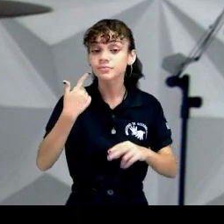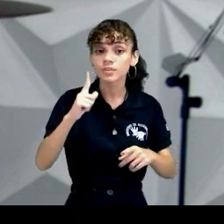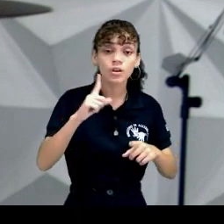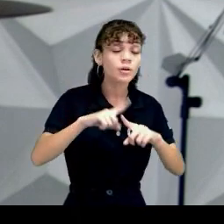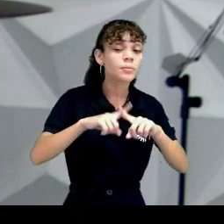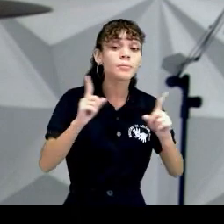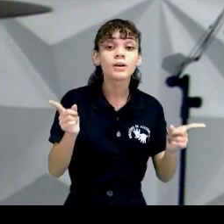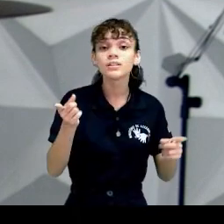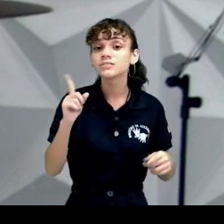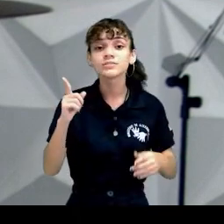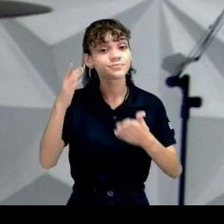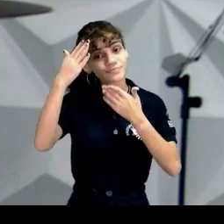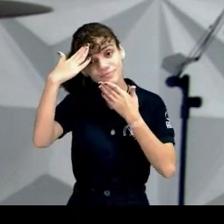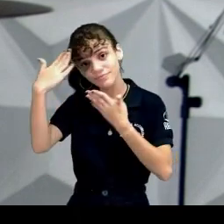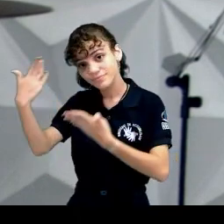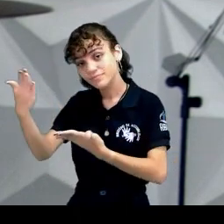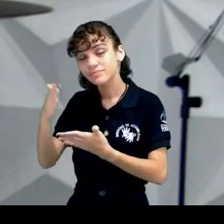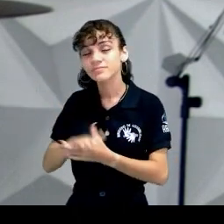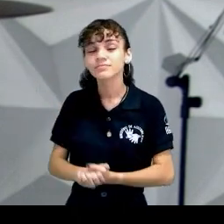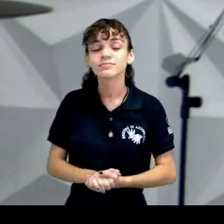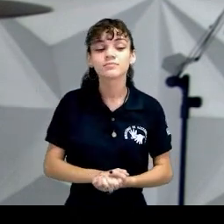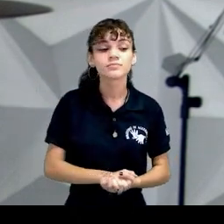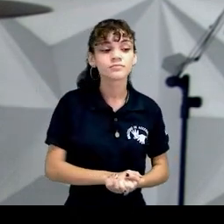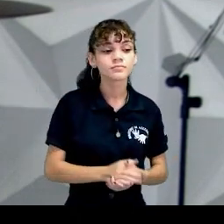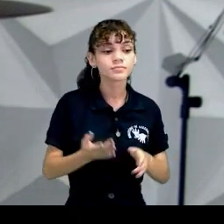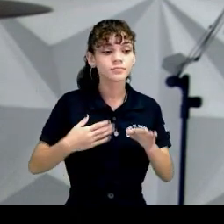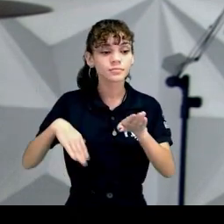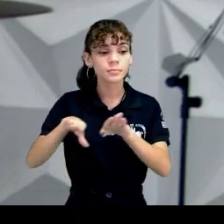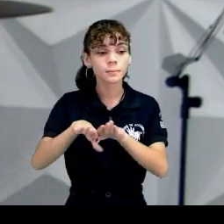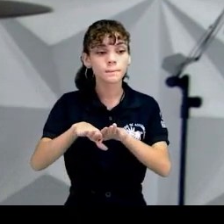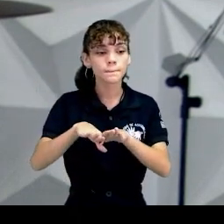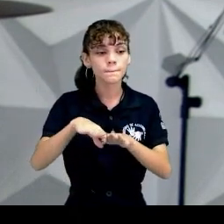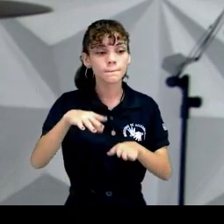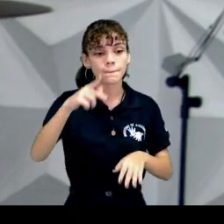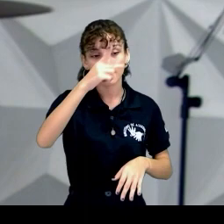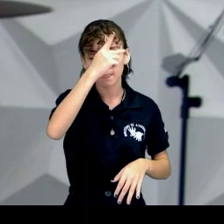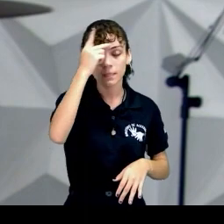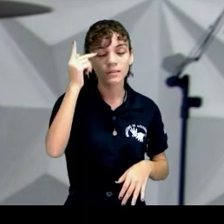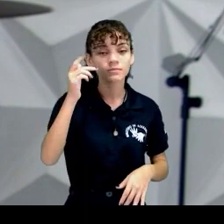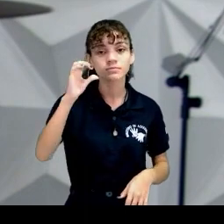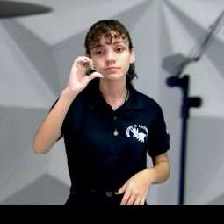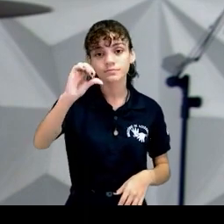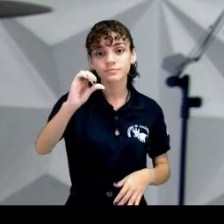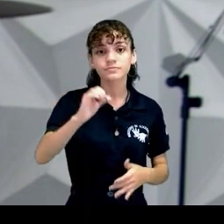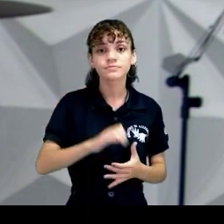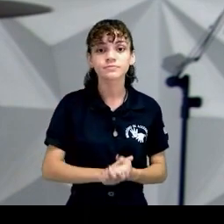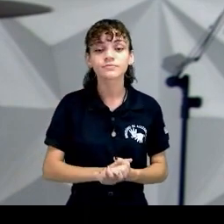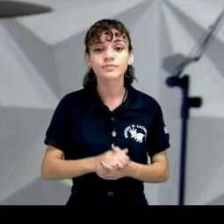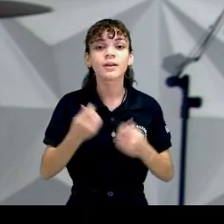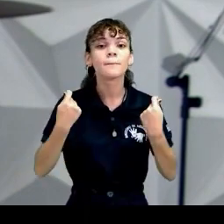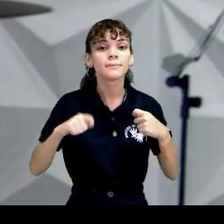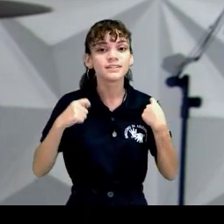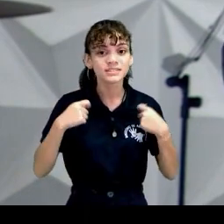nada. Nós precisamos reconhecer que nós só somos e só temos por conta dEle. E é muito interessante,